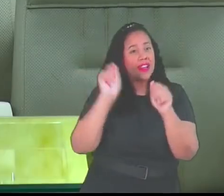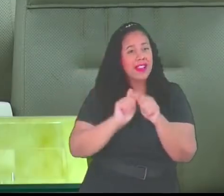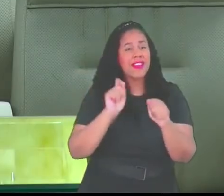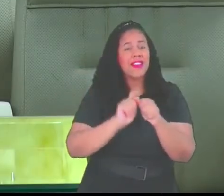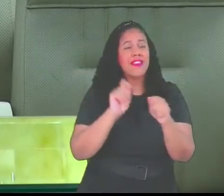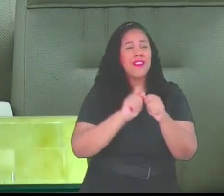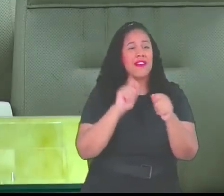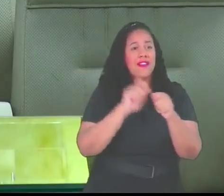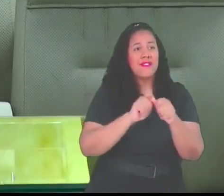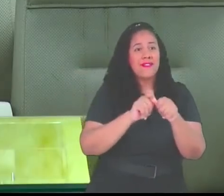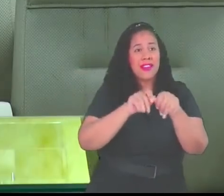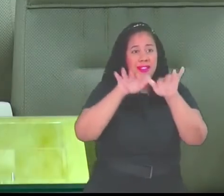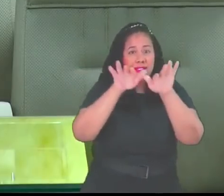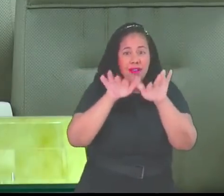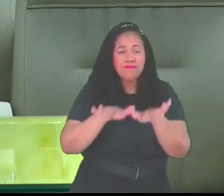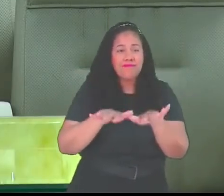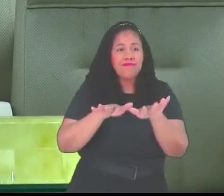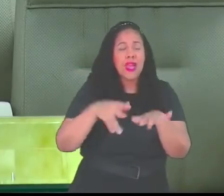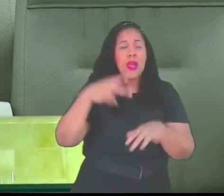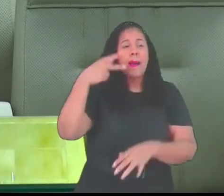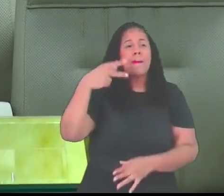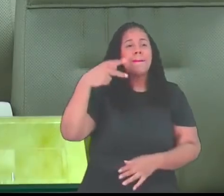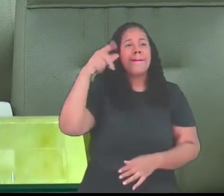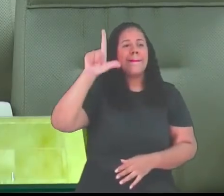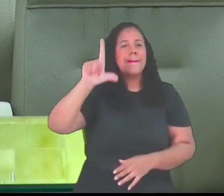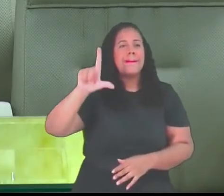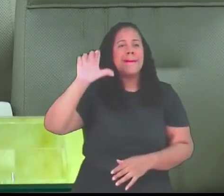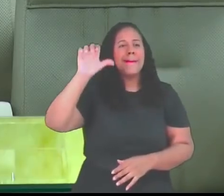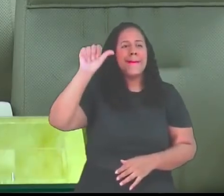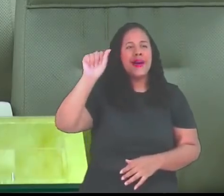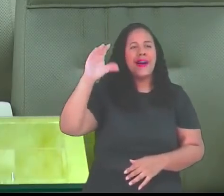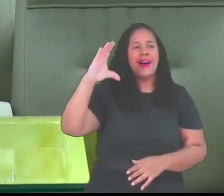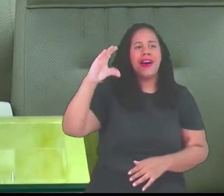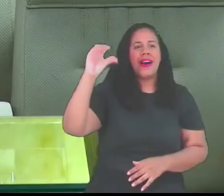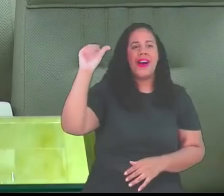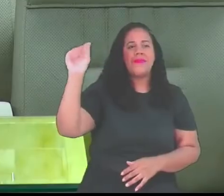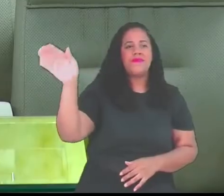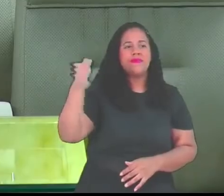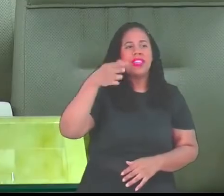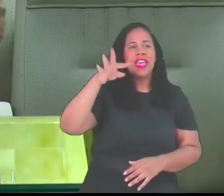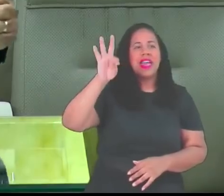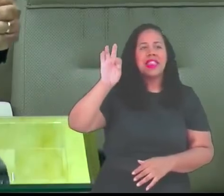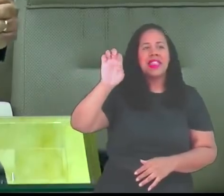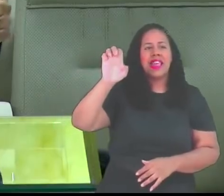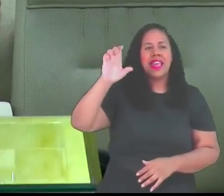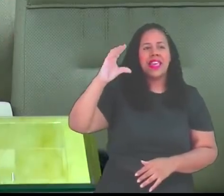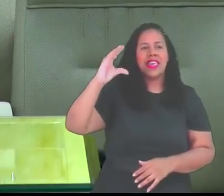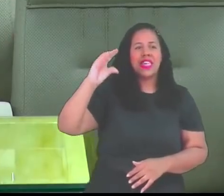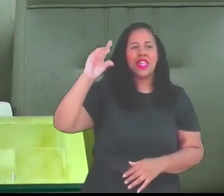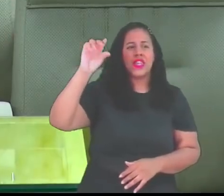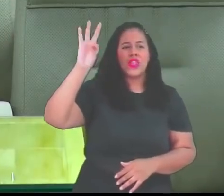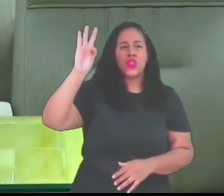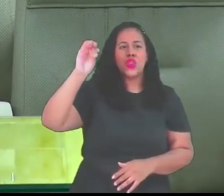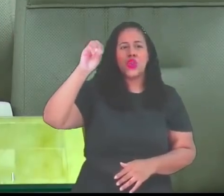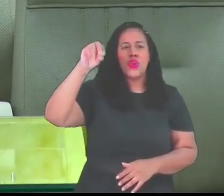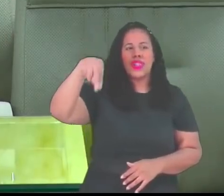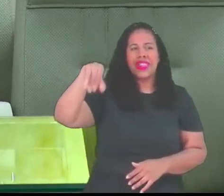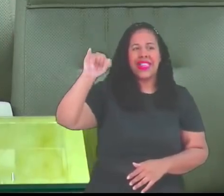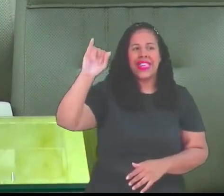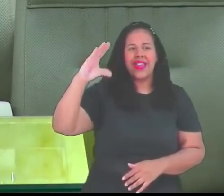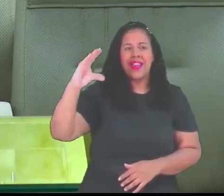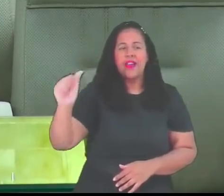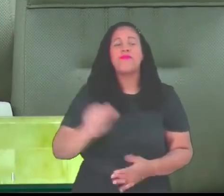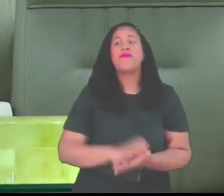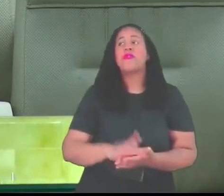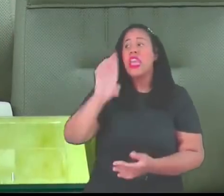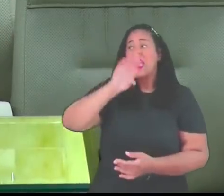placas tectônicas. Deus é o fundador desta terra. Ele disse a Jó: aonde tu estava